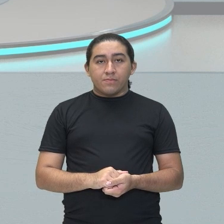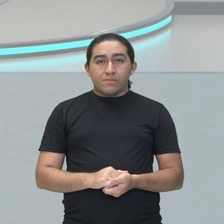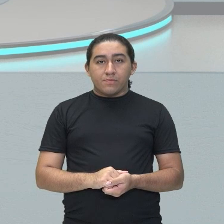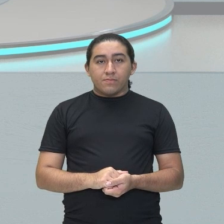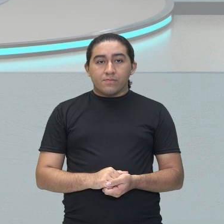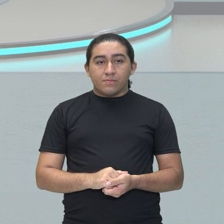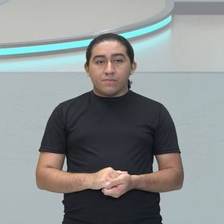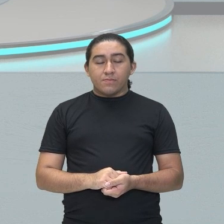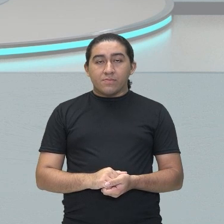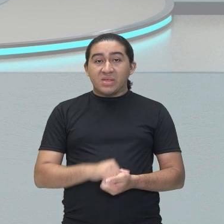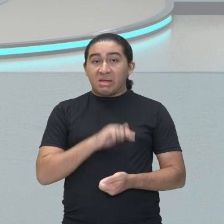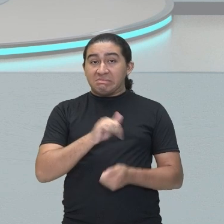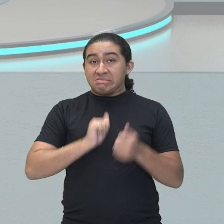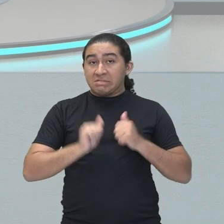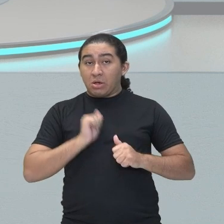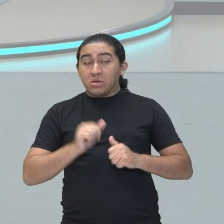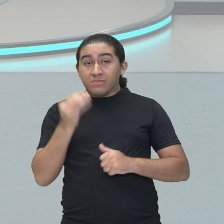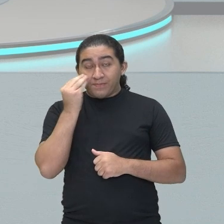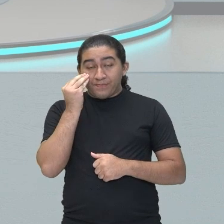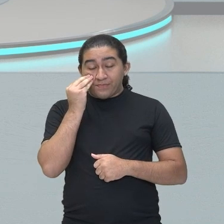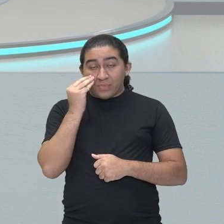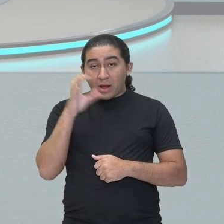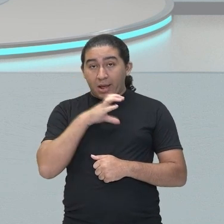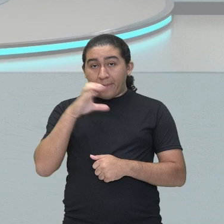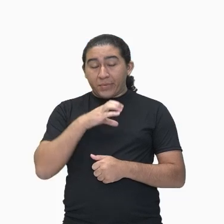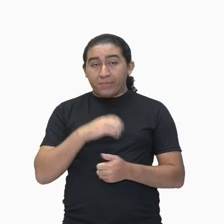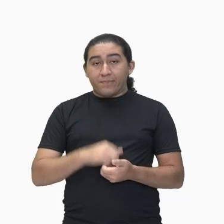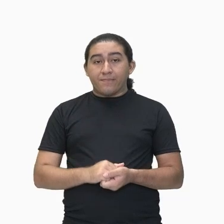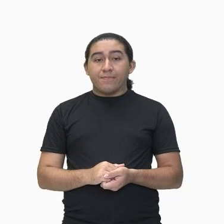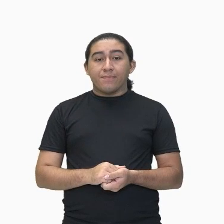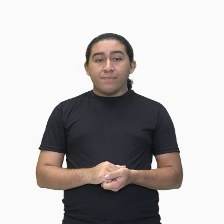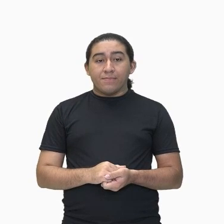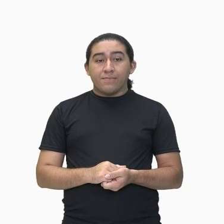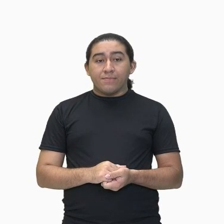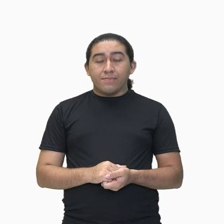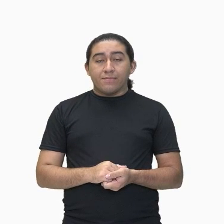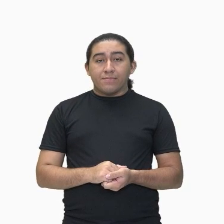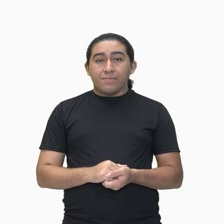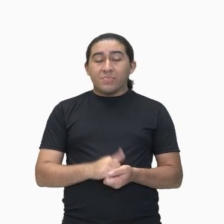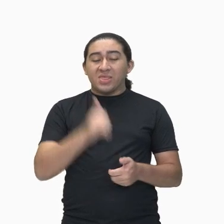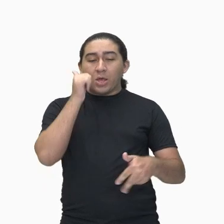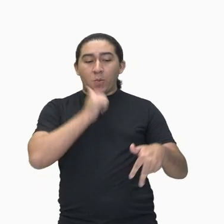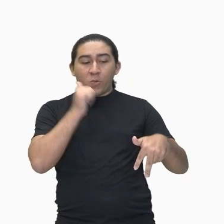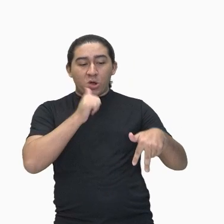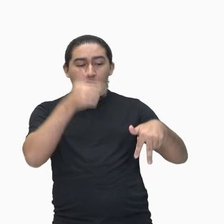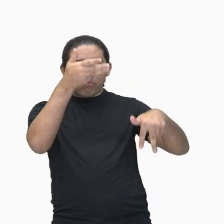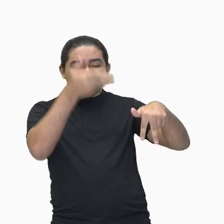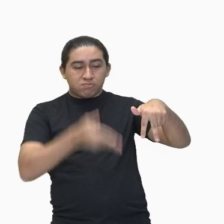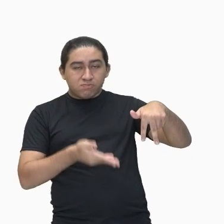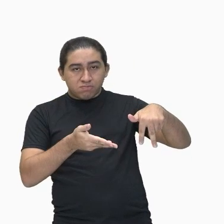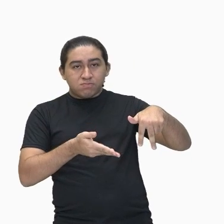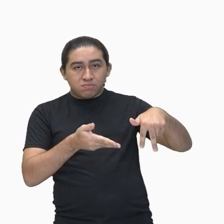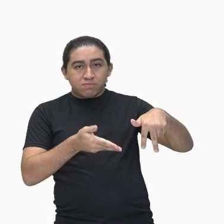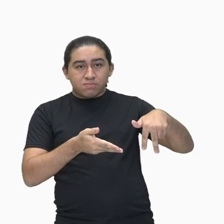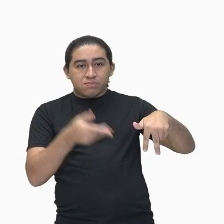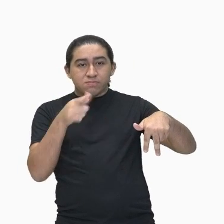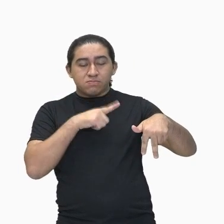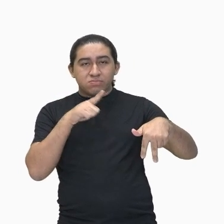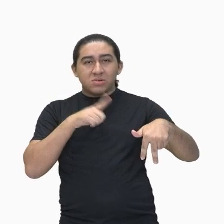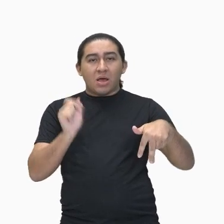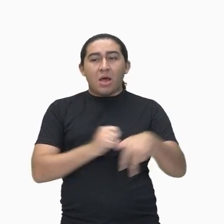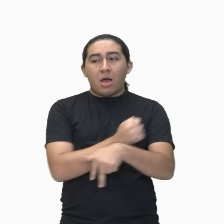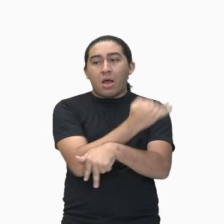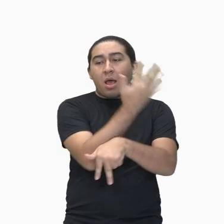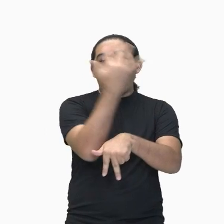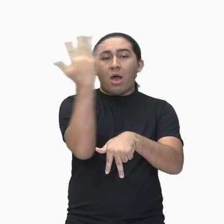ficou desesperada. Vamos ver, então, um pouco sobre isso. Lindóia. Porém o destro Caitutu, que